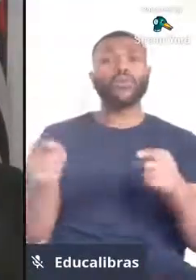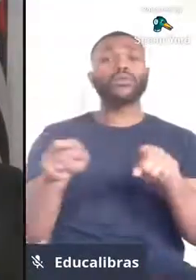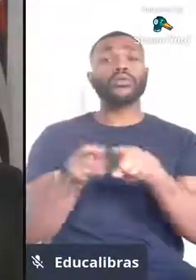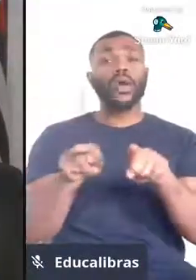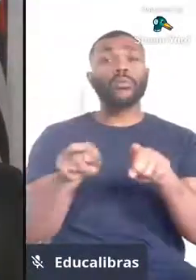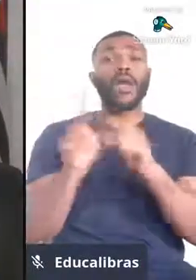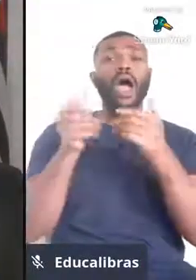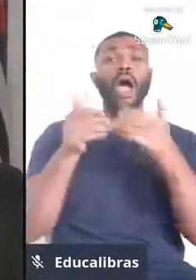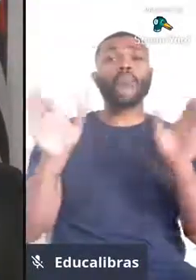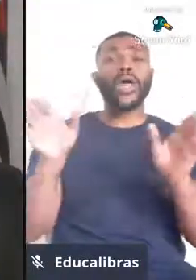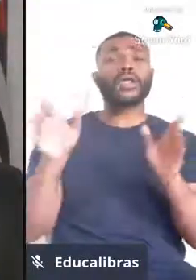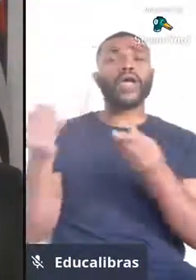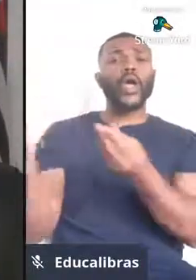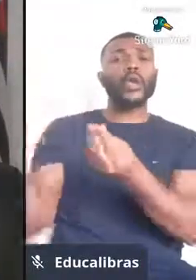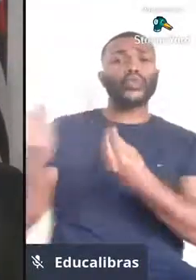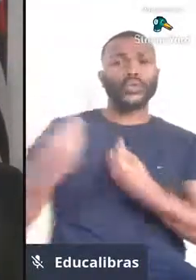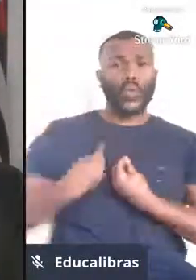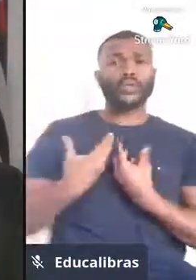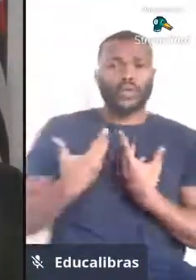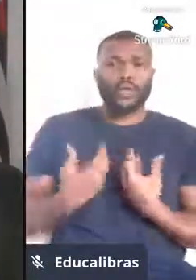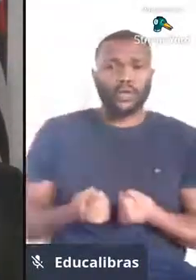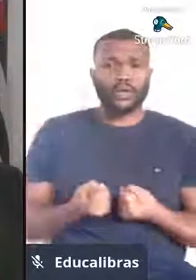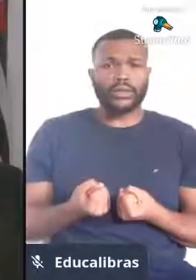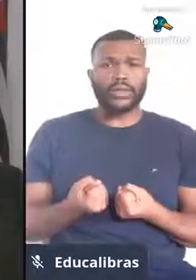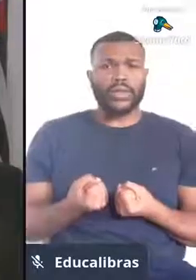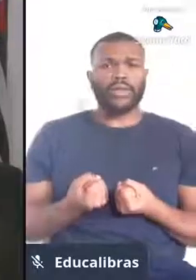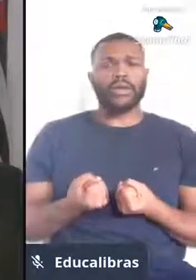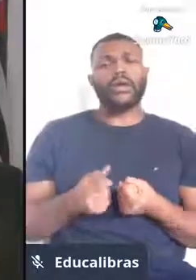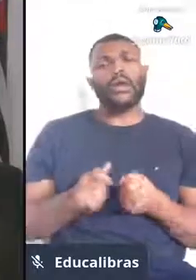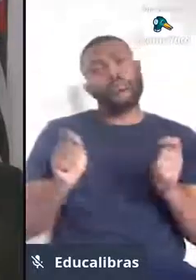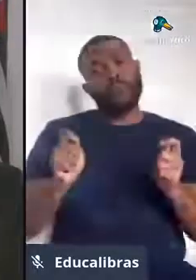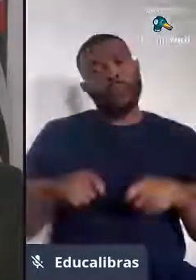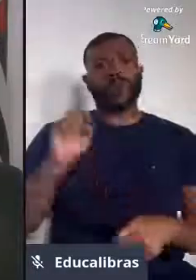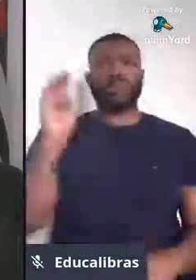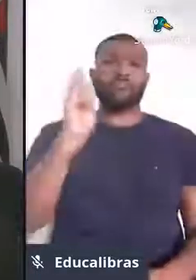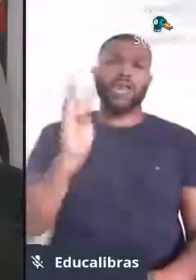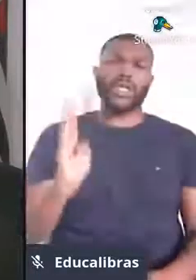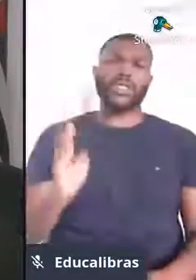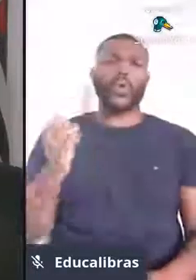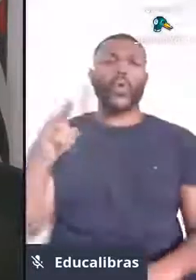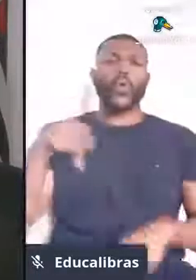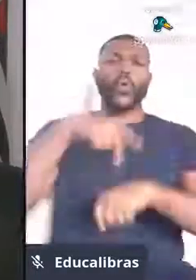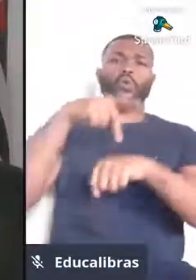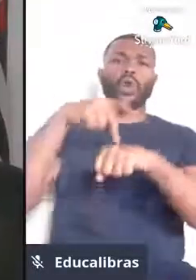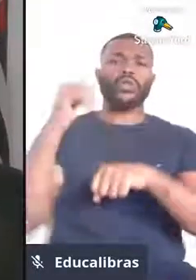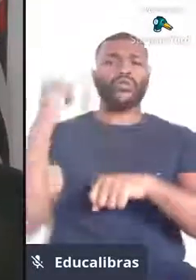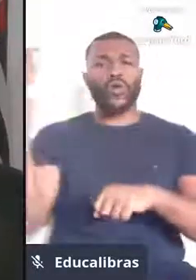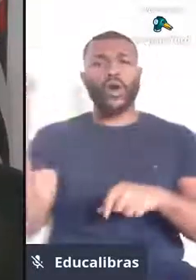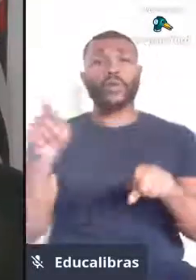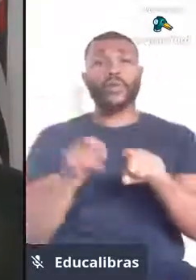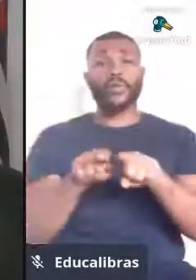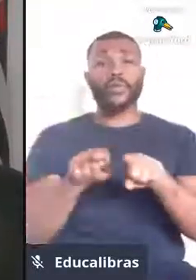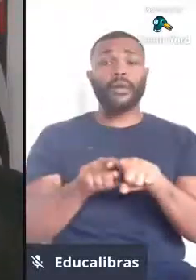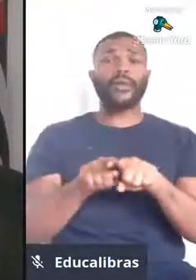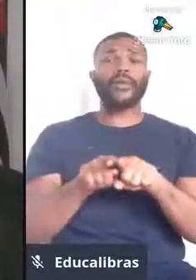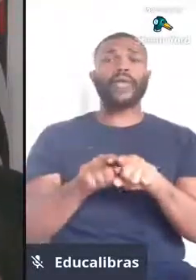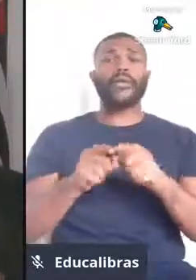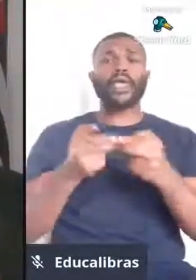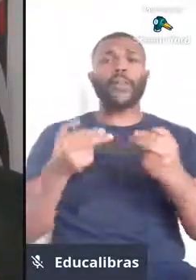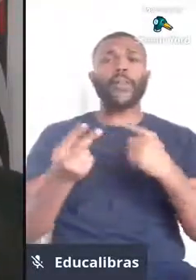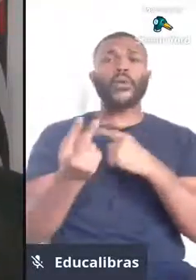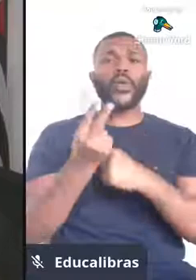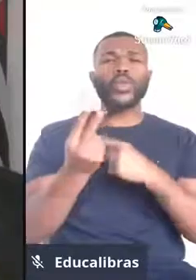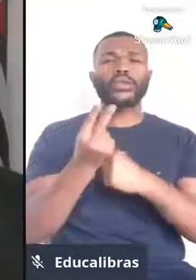doações, fossem elas nacionais ou internacionais, dos EPIs, né, das coisas, das máscaras,